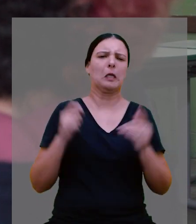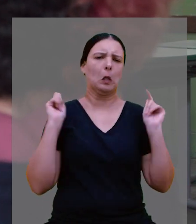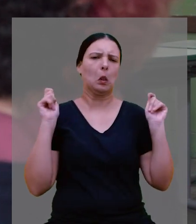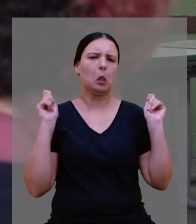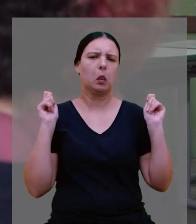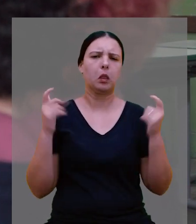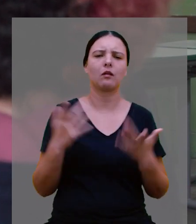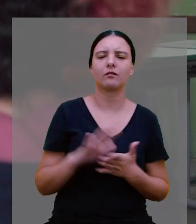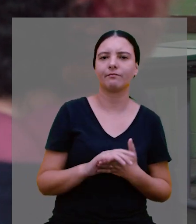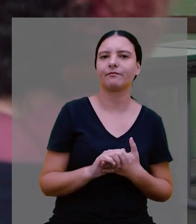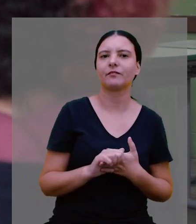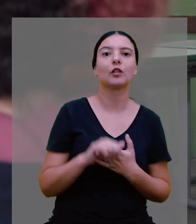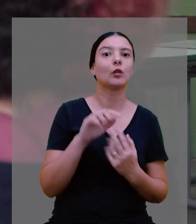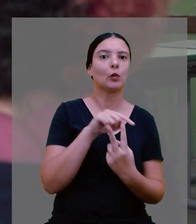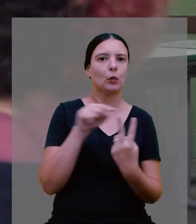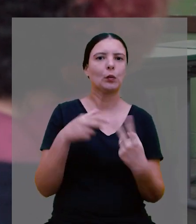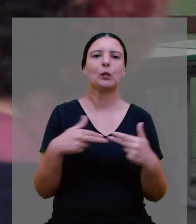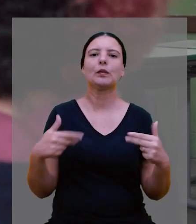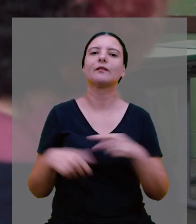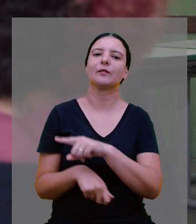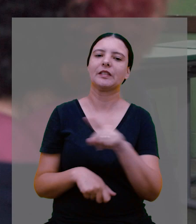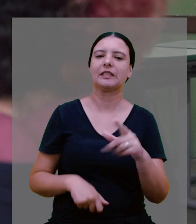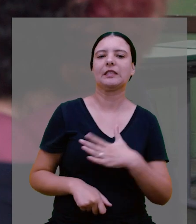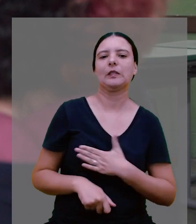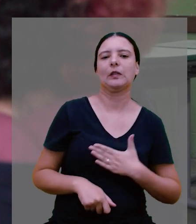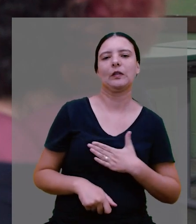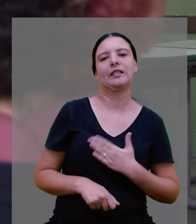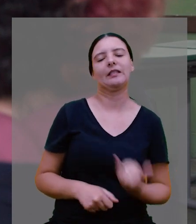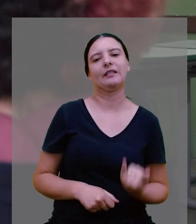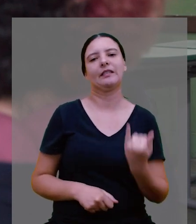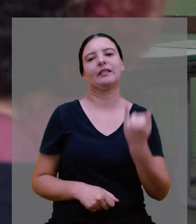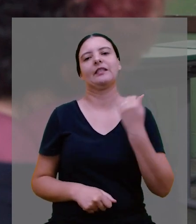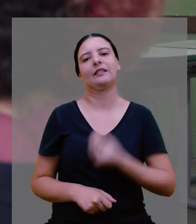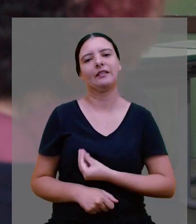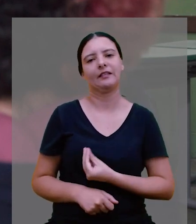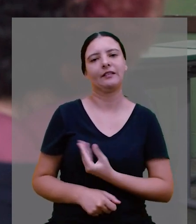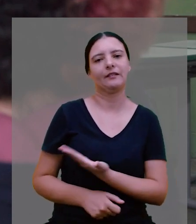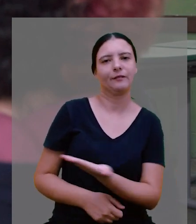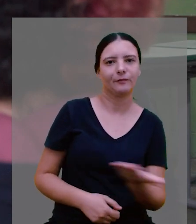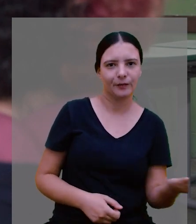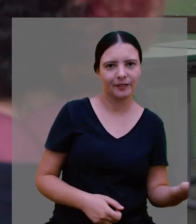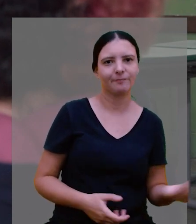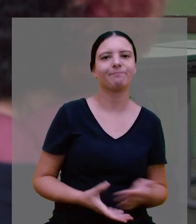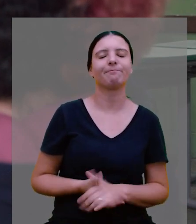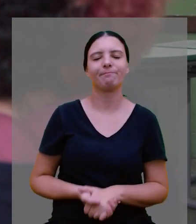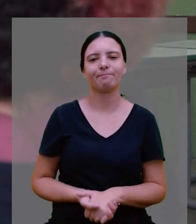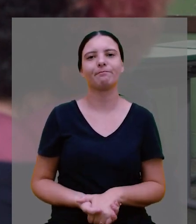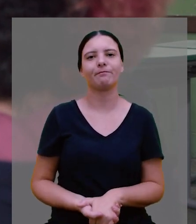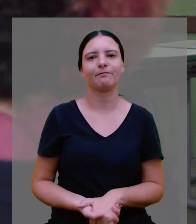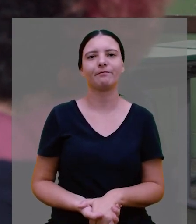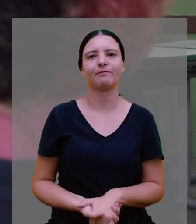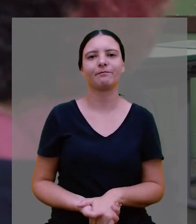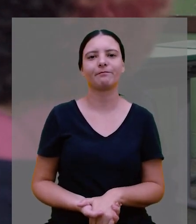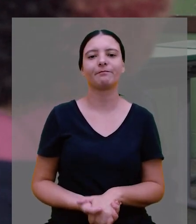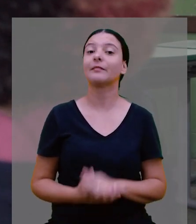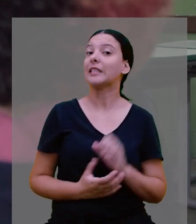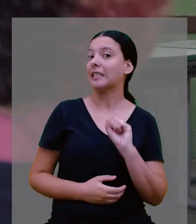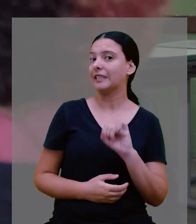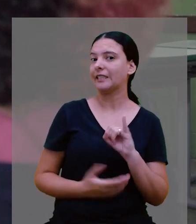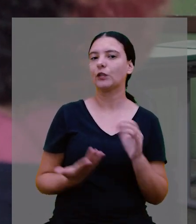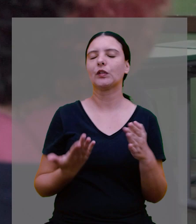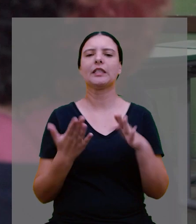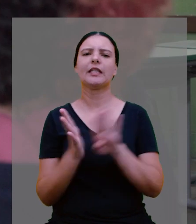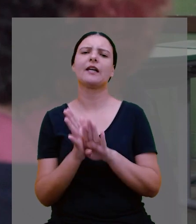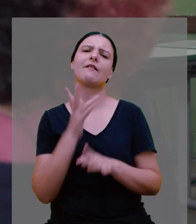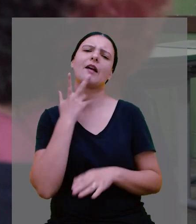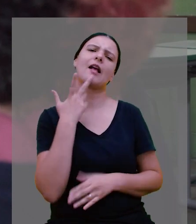coisas que vocês gostam. 2 coisas que são importantes para a vida de vocês. Tá? Se eu chegar aqui e falar para vocês,